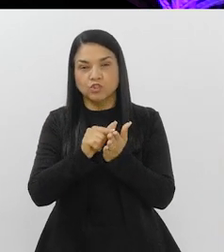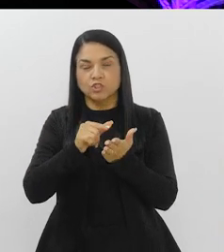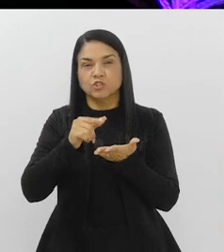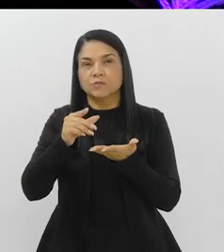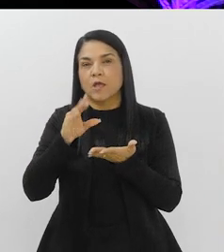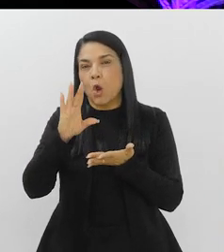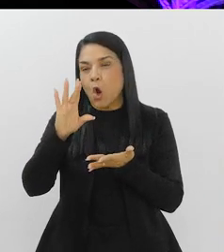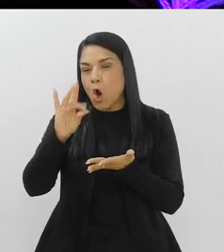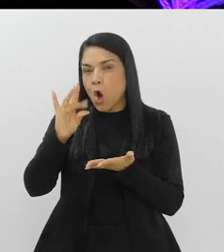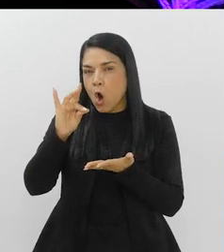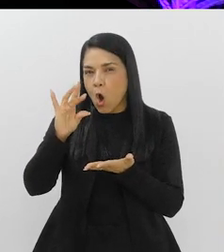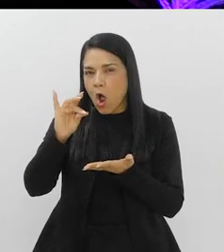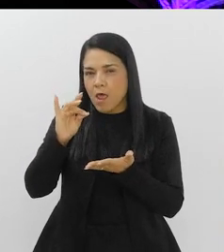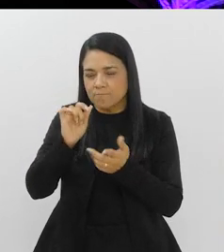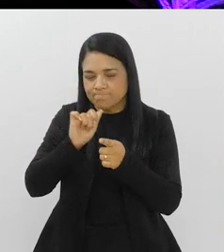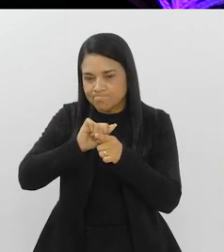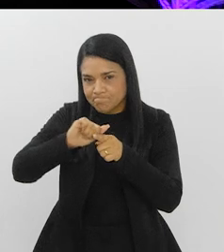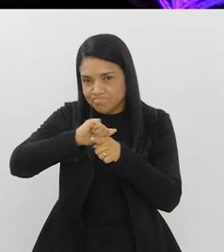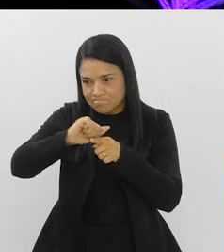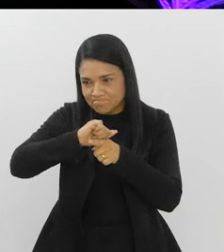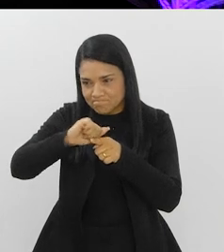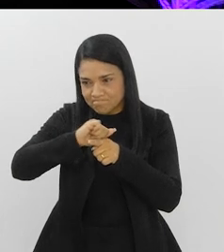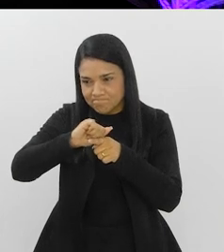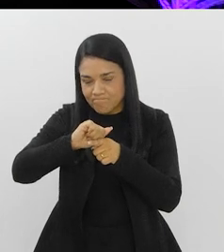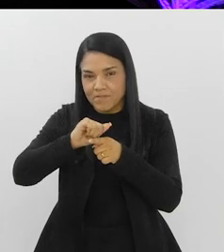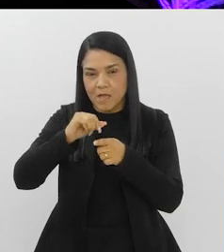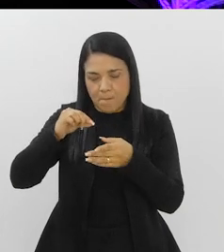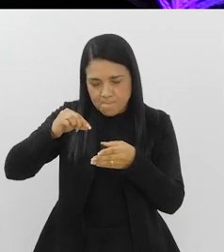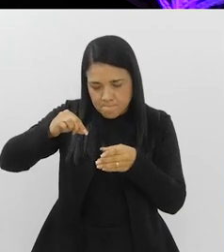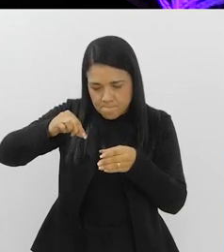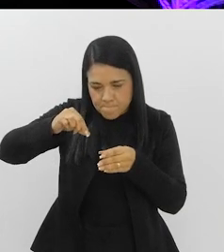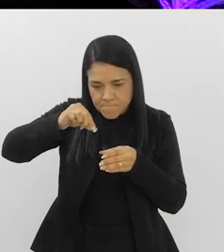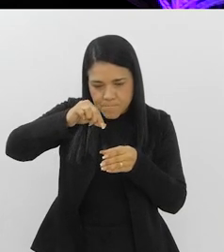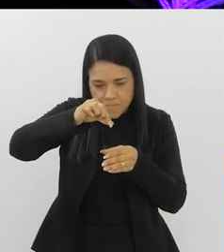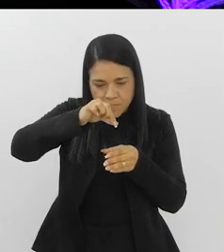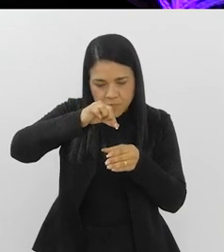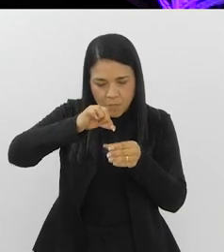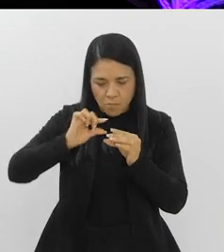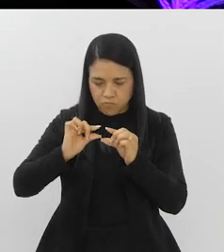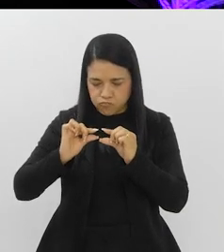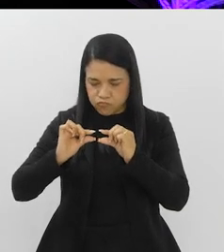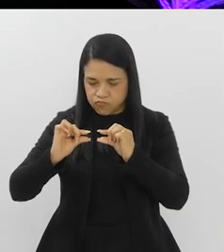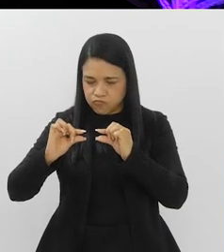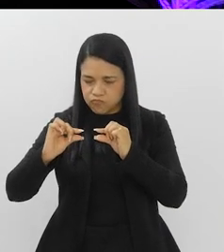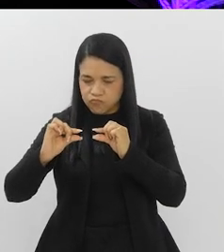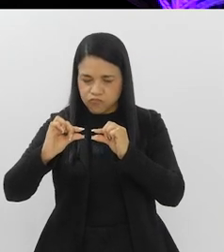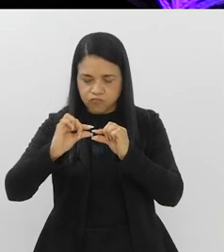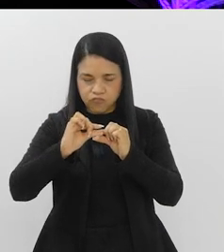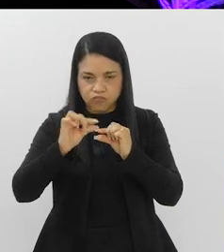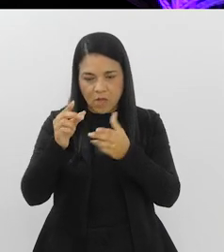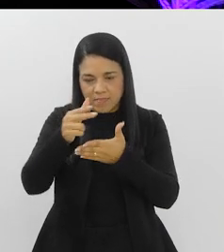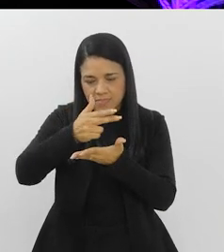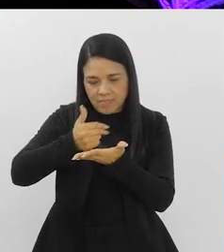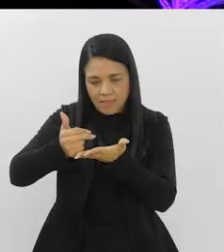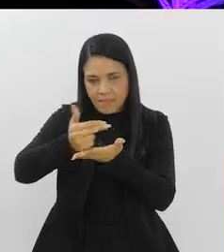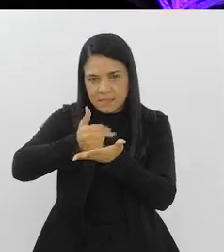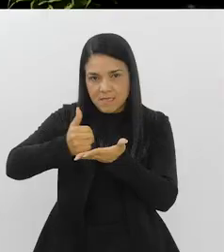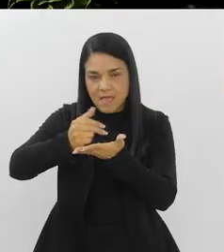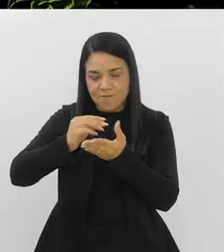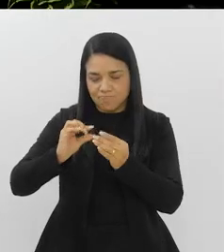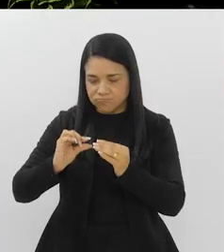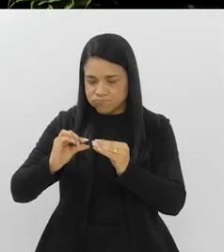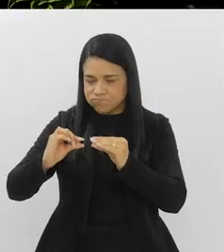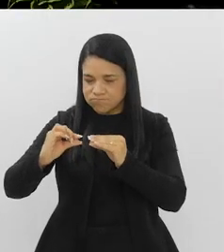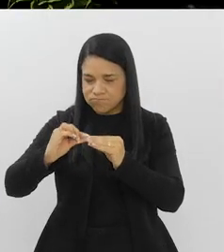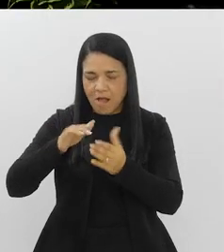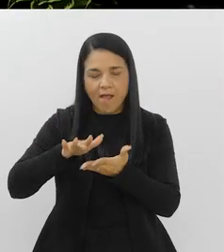eh emborrachada não uma cola emborrachada e ela ia com aquele bico da cola fazendo os desenhos no papel e me entregava fazia um